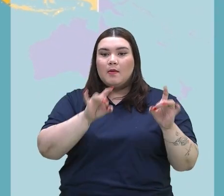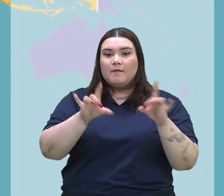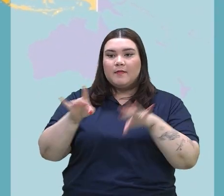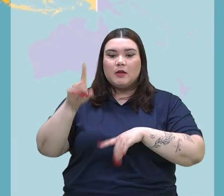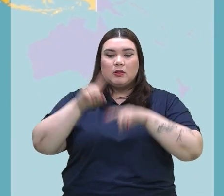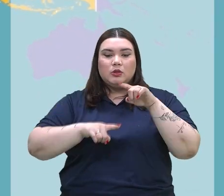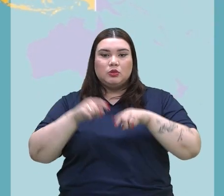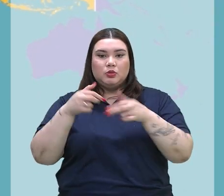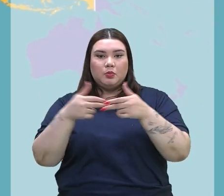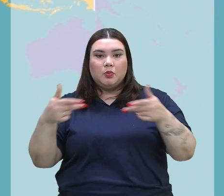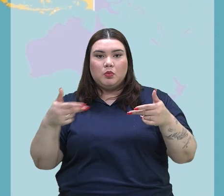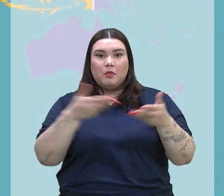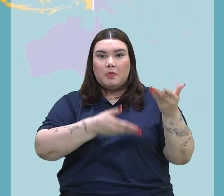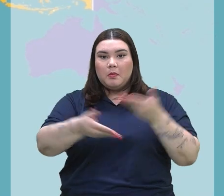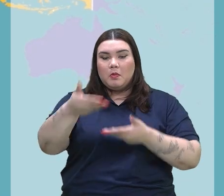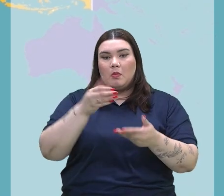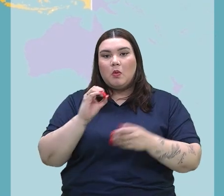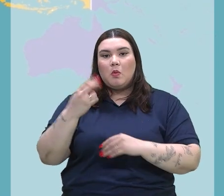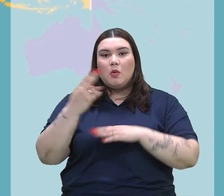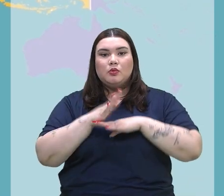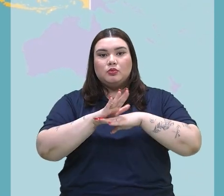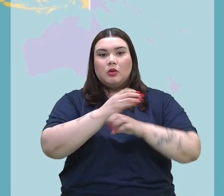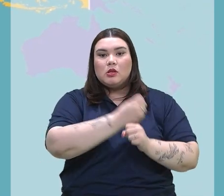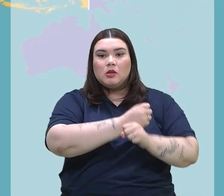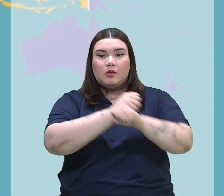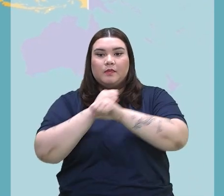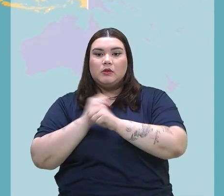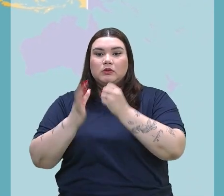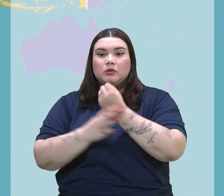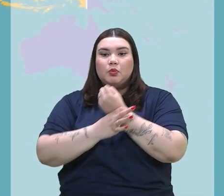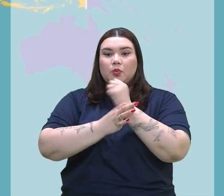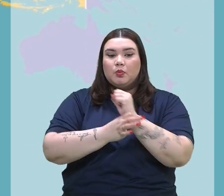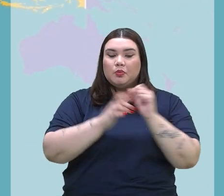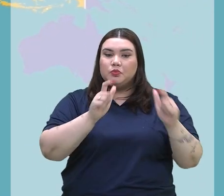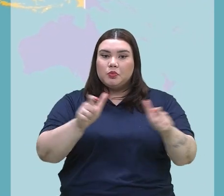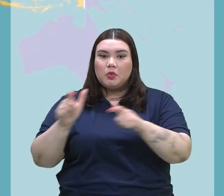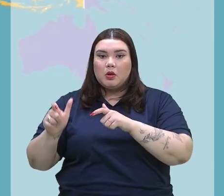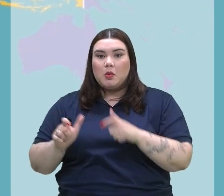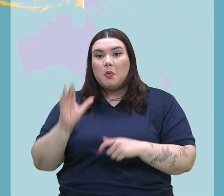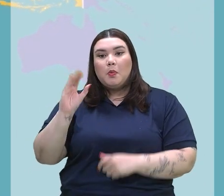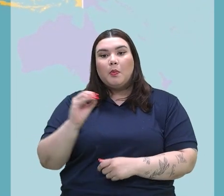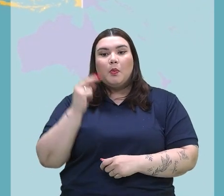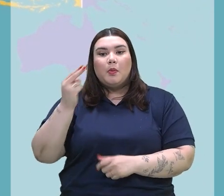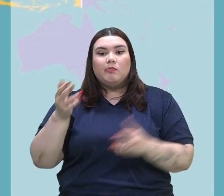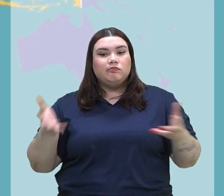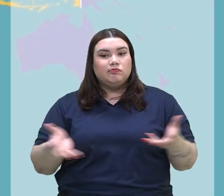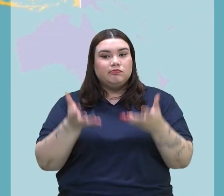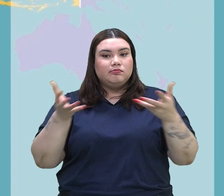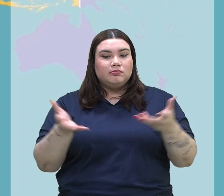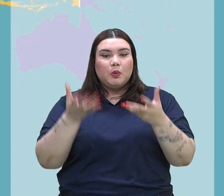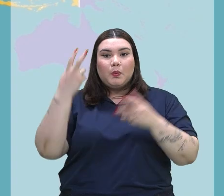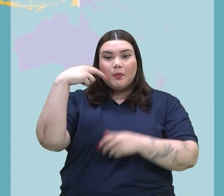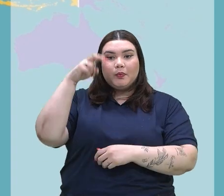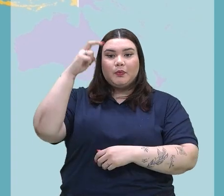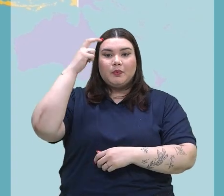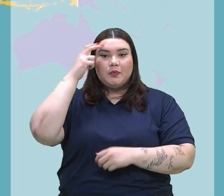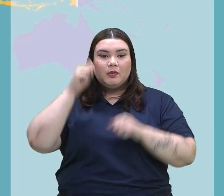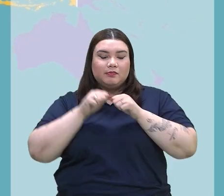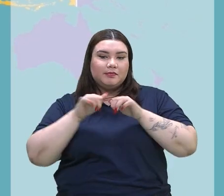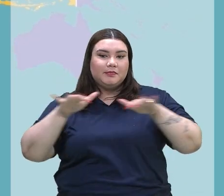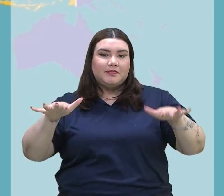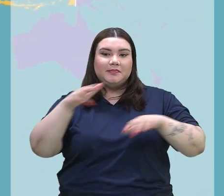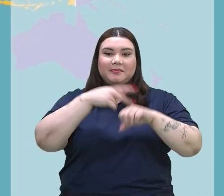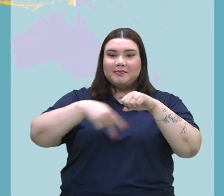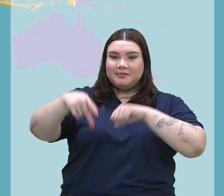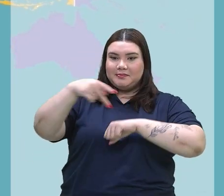outros países, ajudar na defesa e segurança dos seus territórios, ou até para promover suas culturas para outros